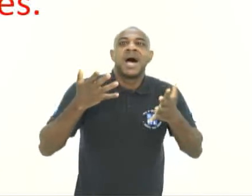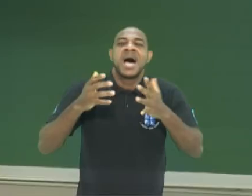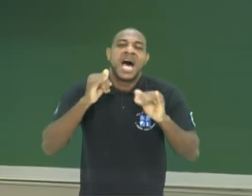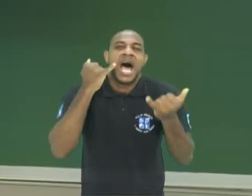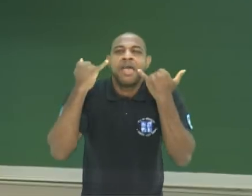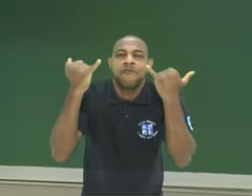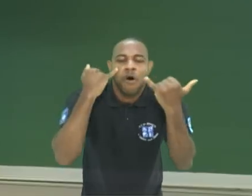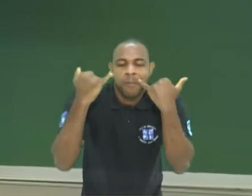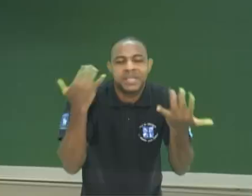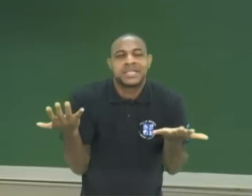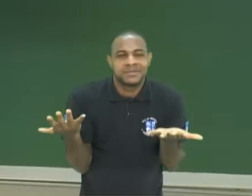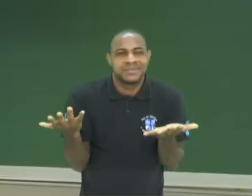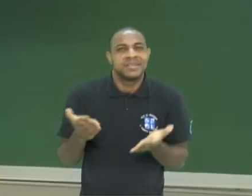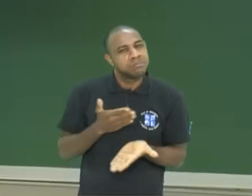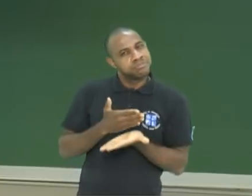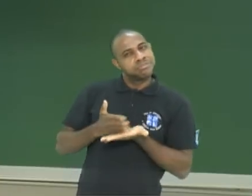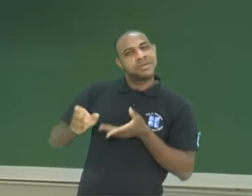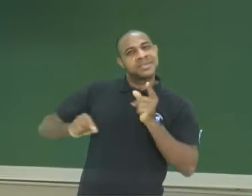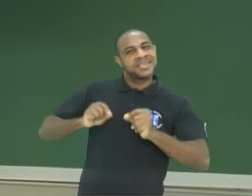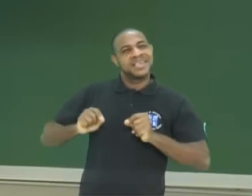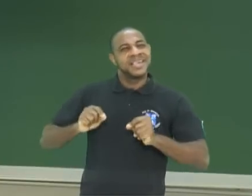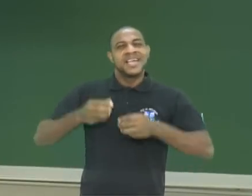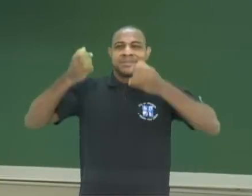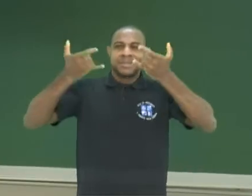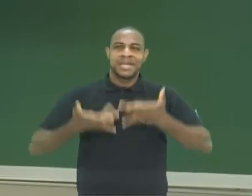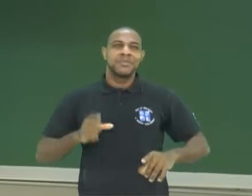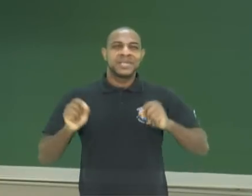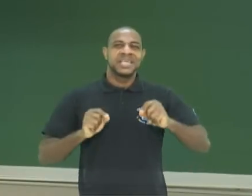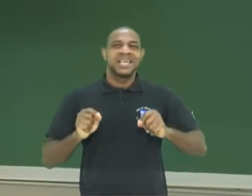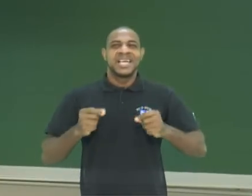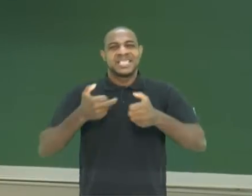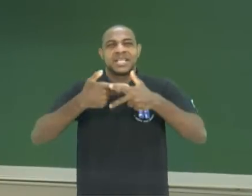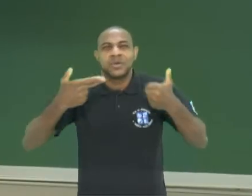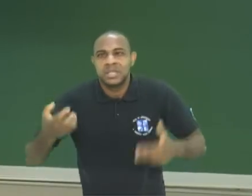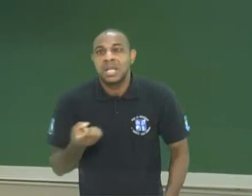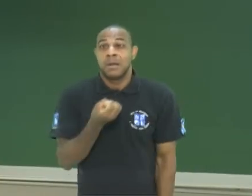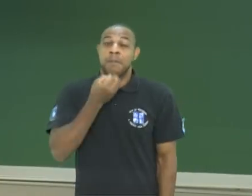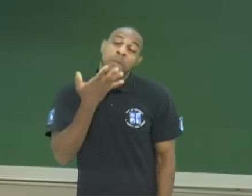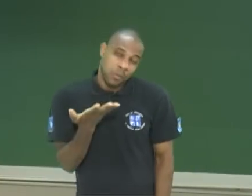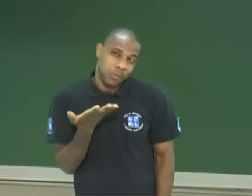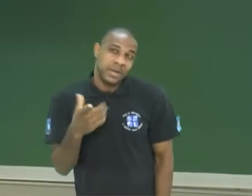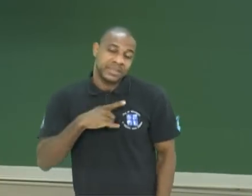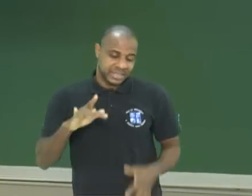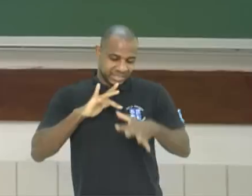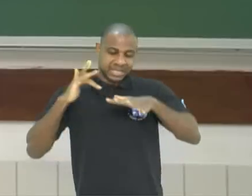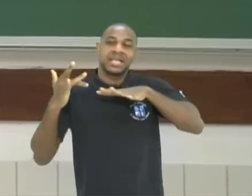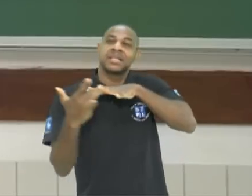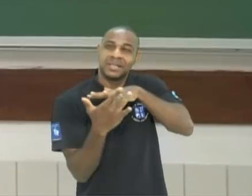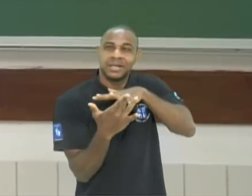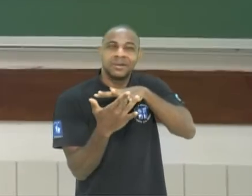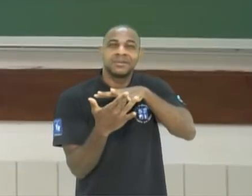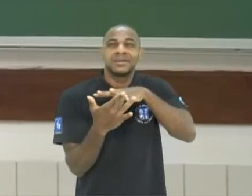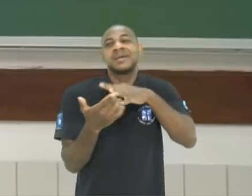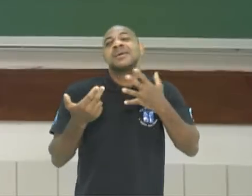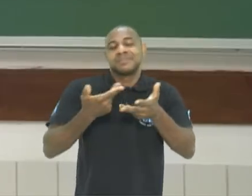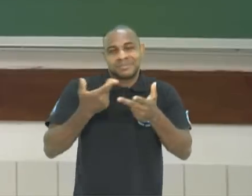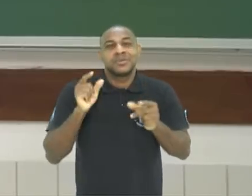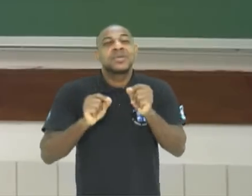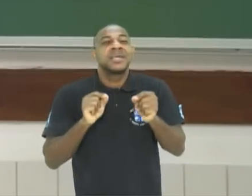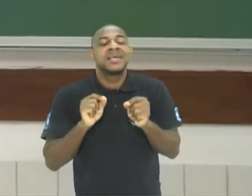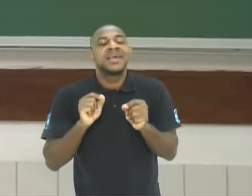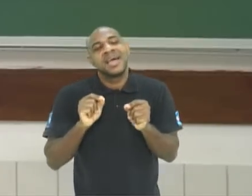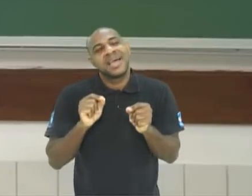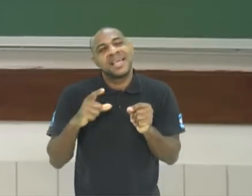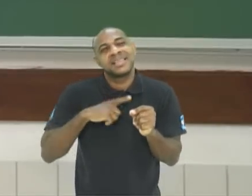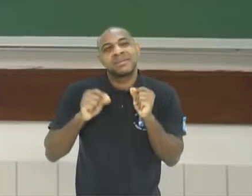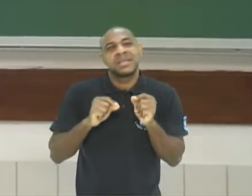aula anterior falando sobre os benefícios das redes sociais e um desses benefícios seria